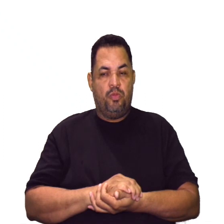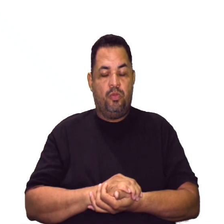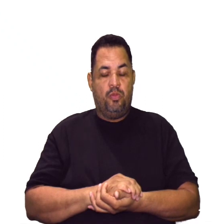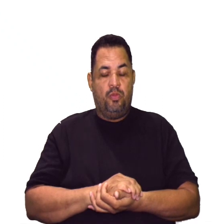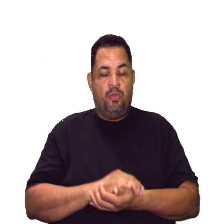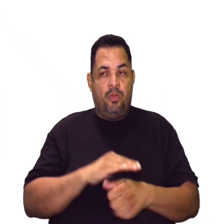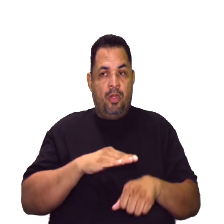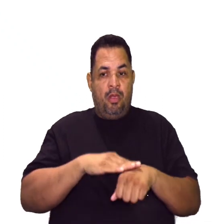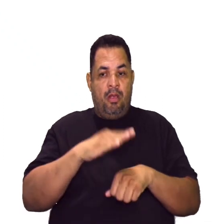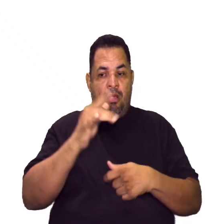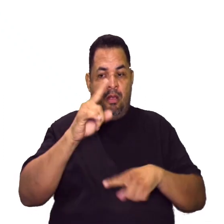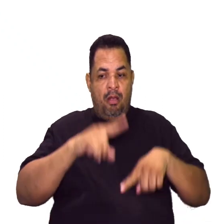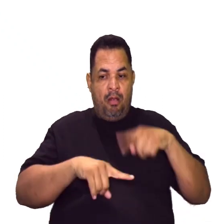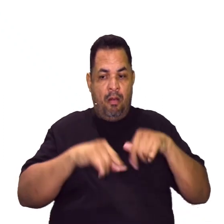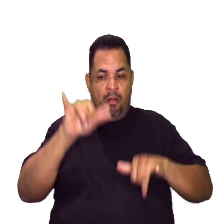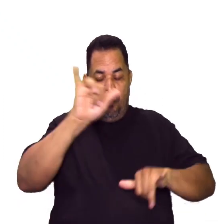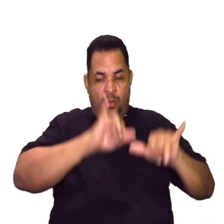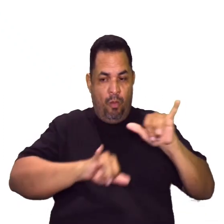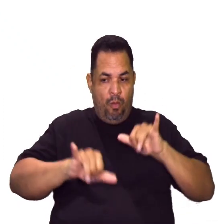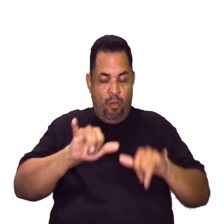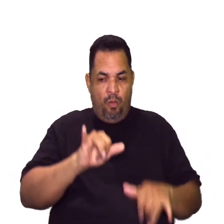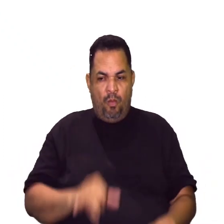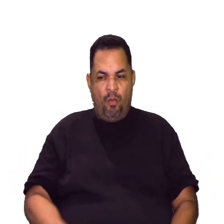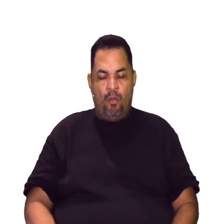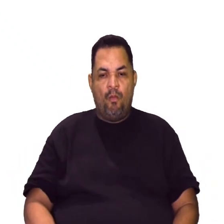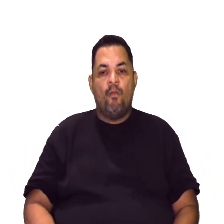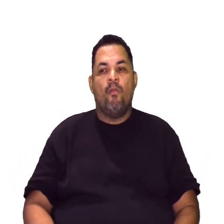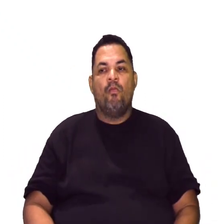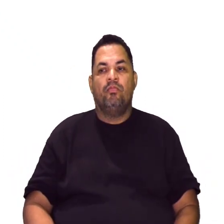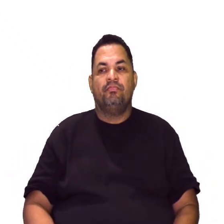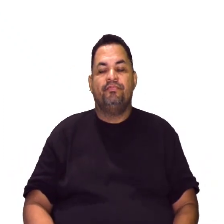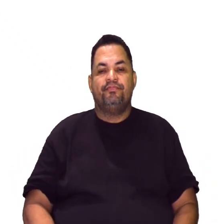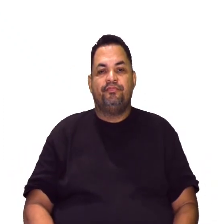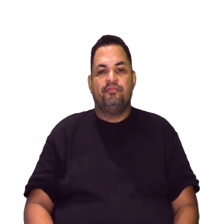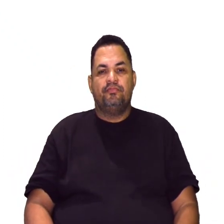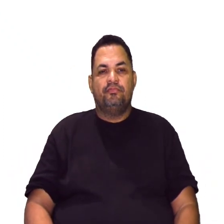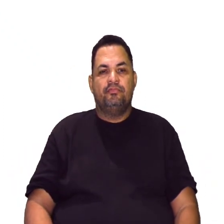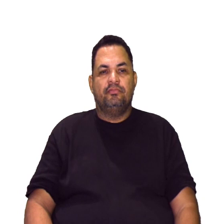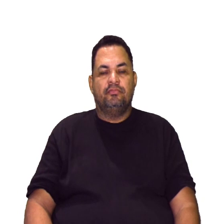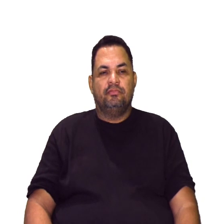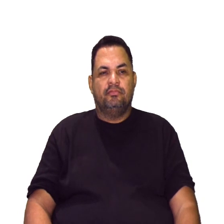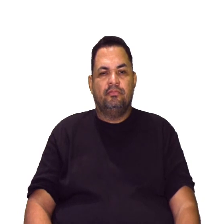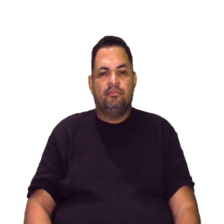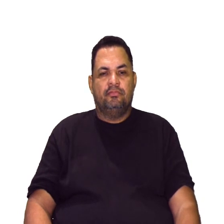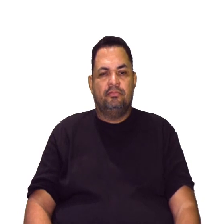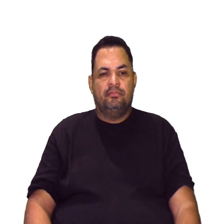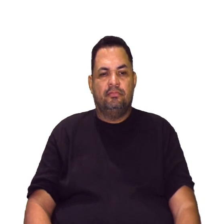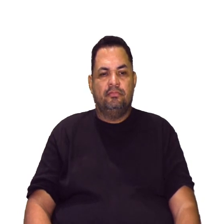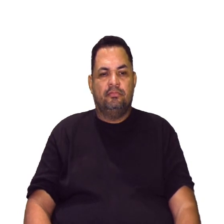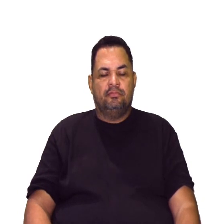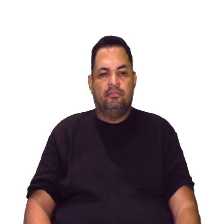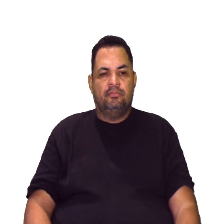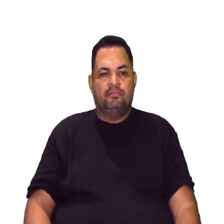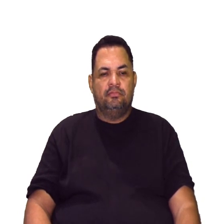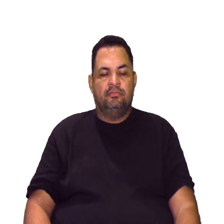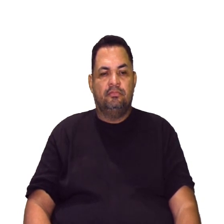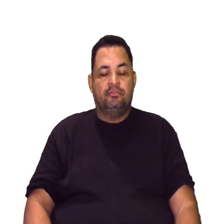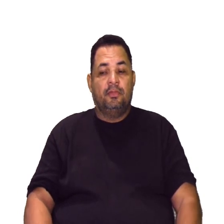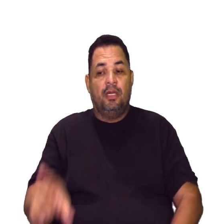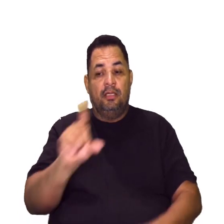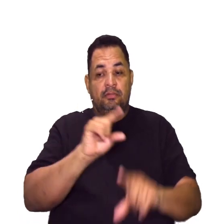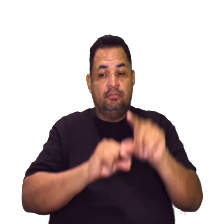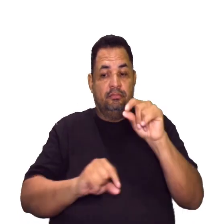mais elementos químicos ligados entre si, mais alto. Vamos direto ao comentário? Olha só, se você escolheu